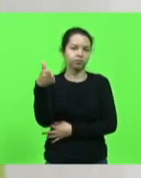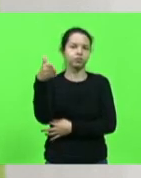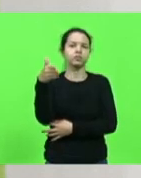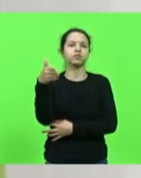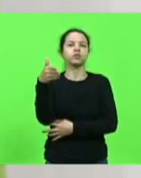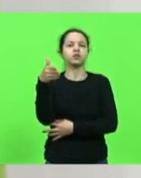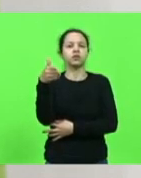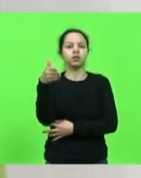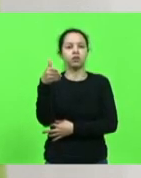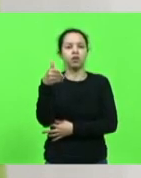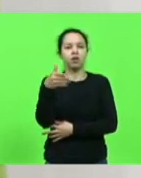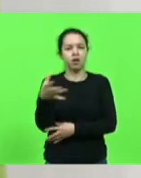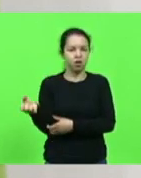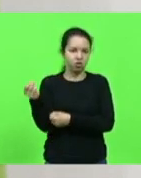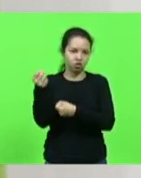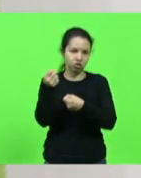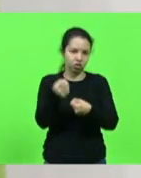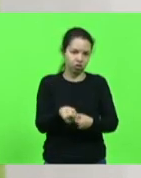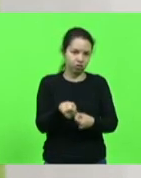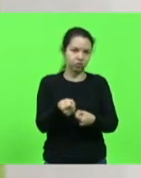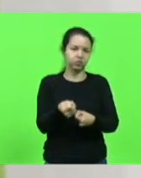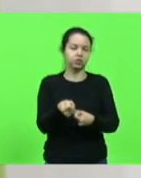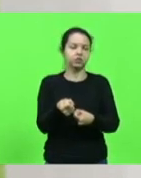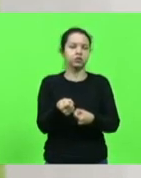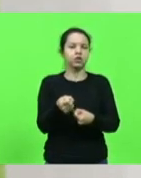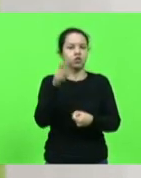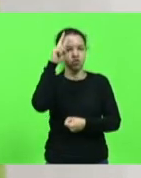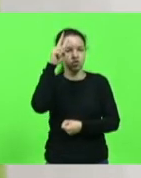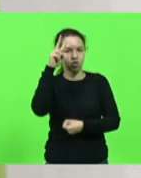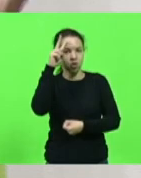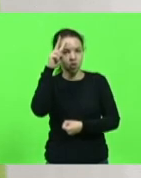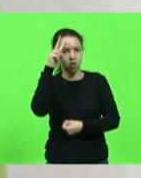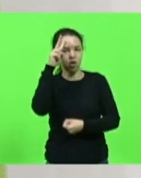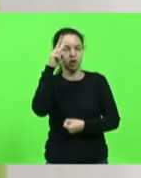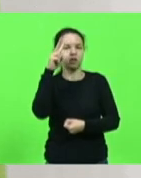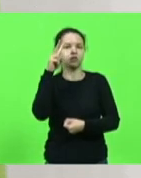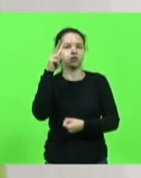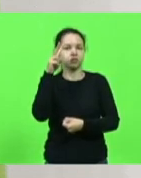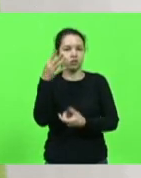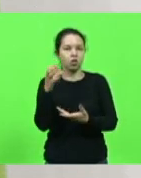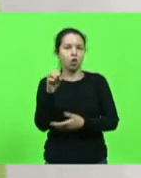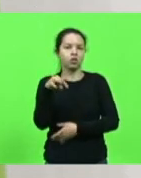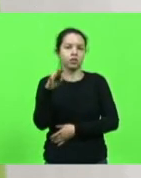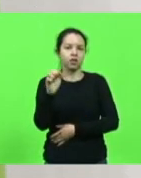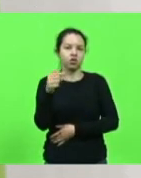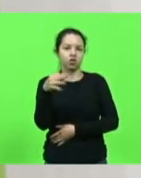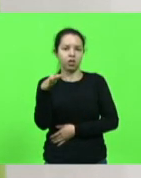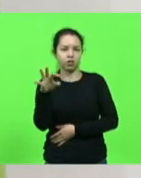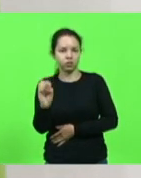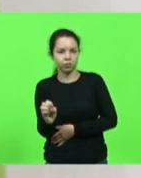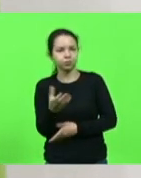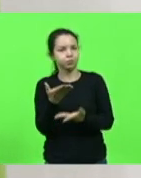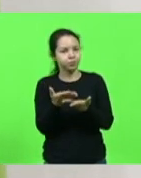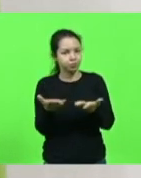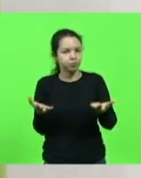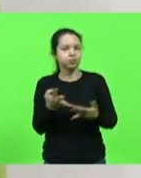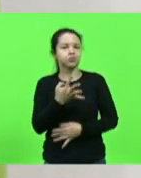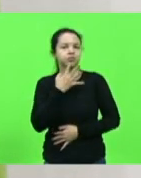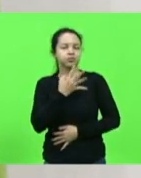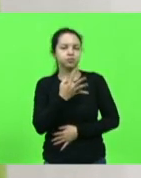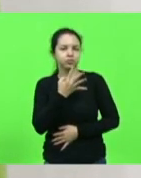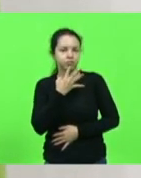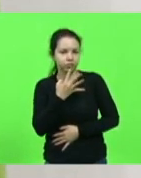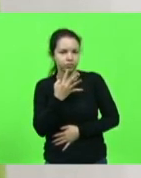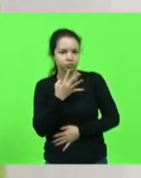história fantástica, embora sangrenta, que foi a história do contestado. E Vossa Excelência, senhor Presidente, conhece melhor do que todos nós